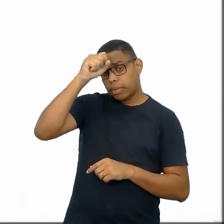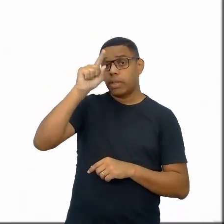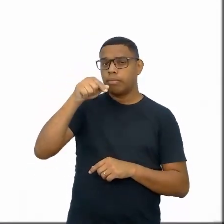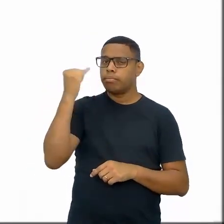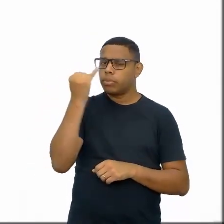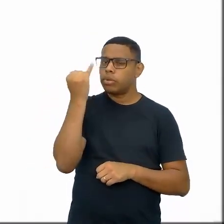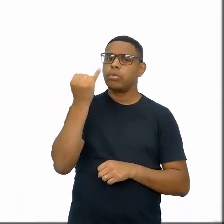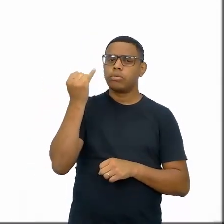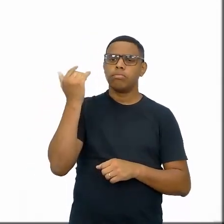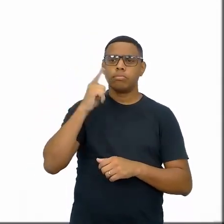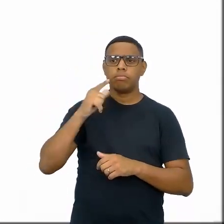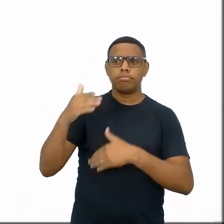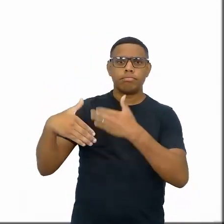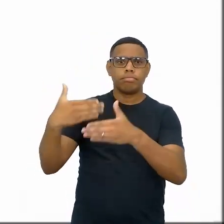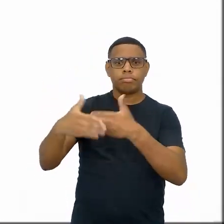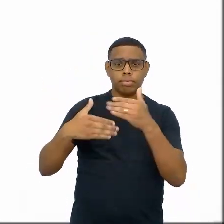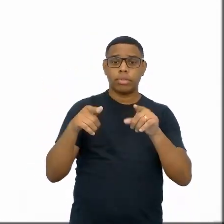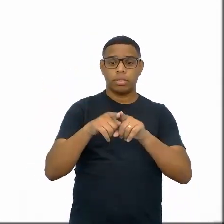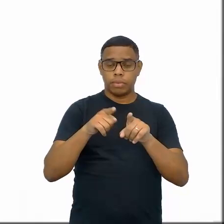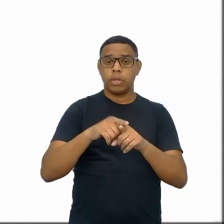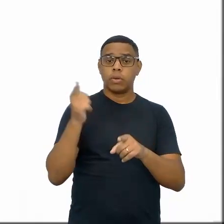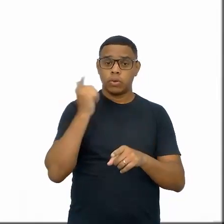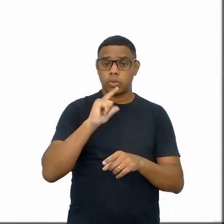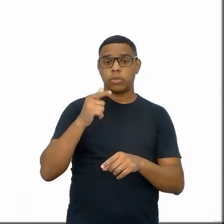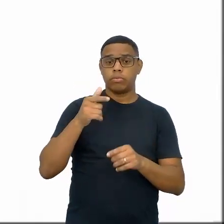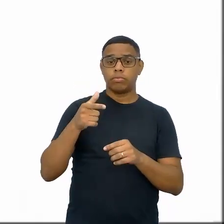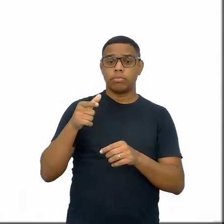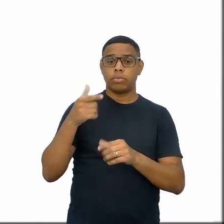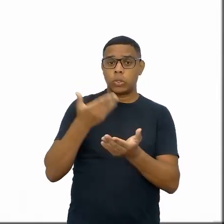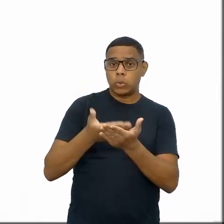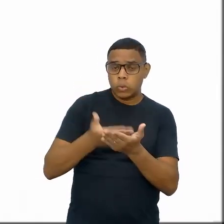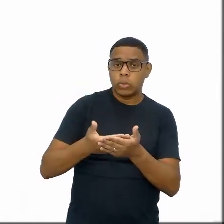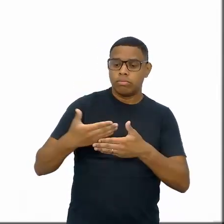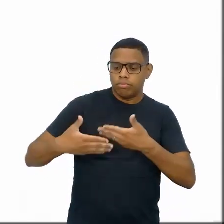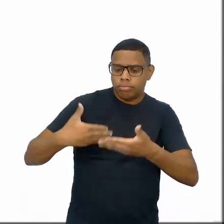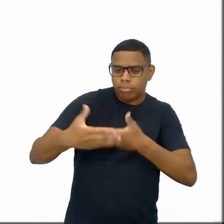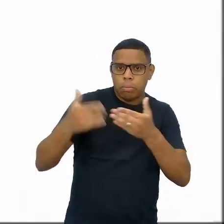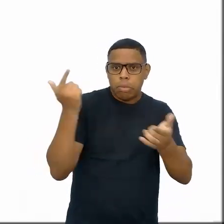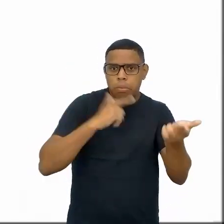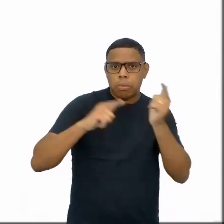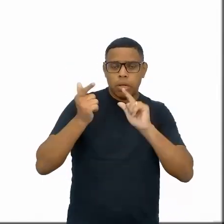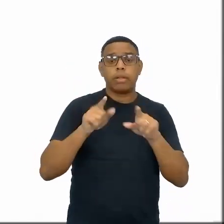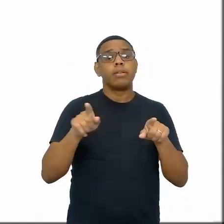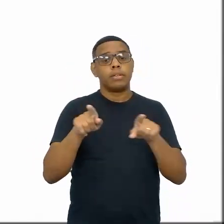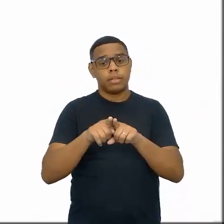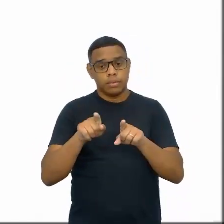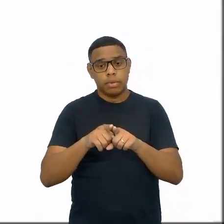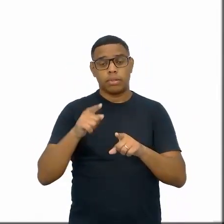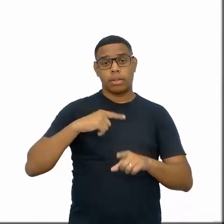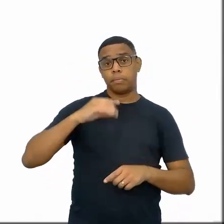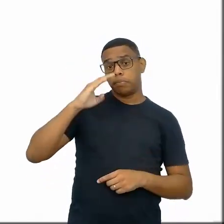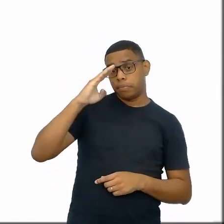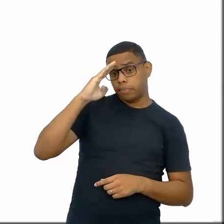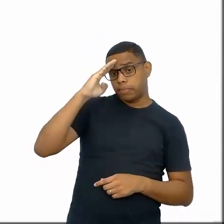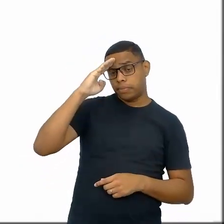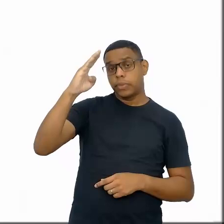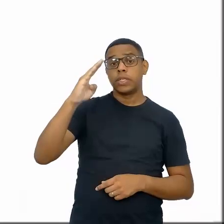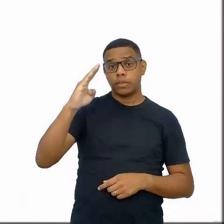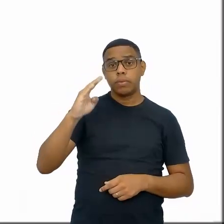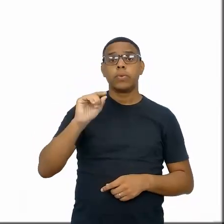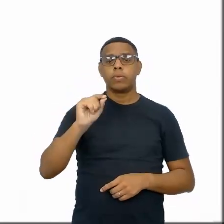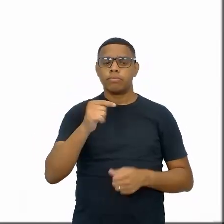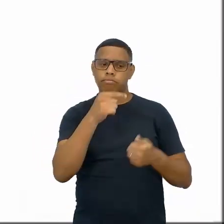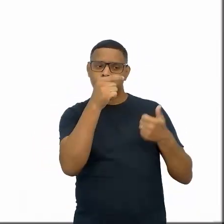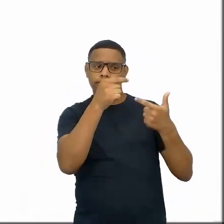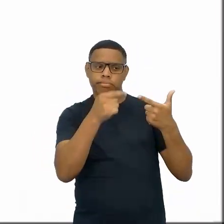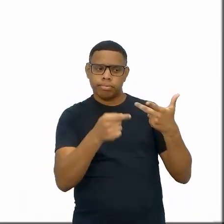essencial e possam ter sucesso aí da sua trajetória escolar. E é também um dos pilares